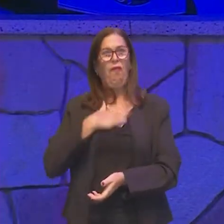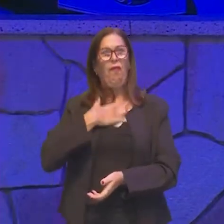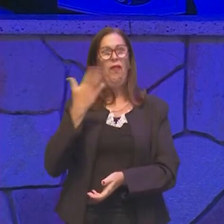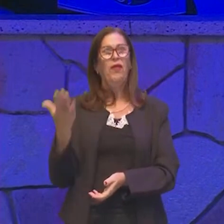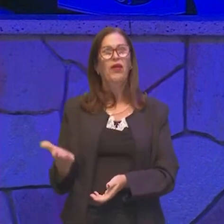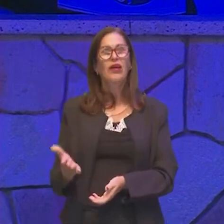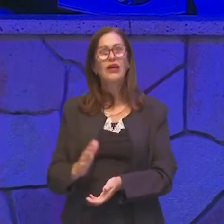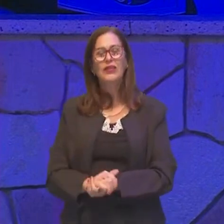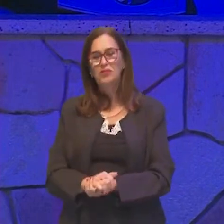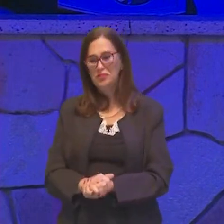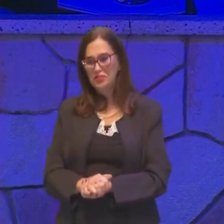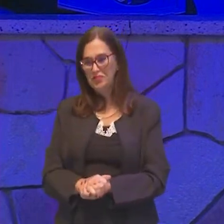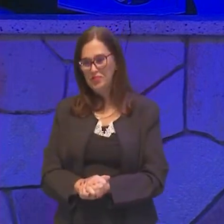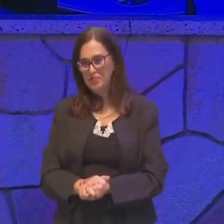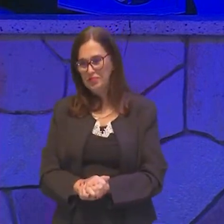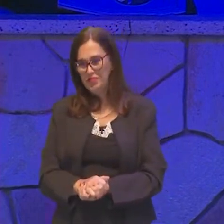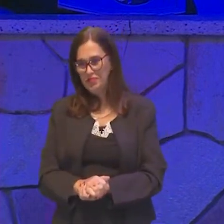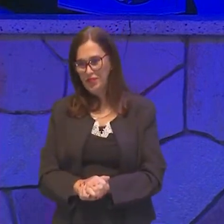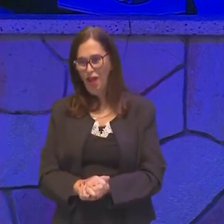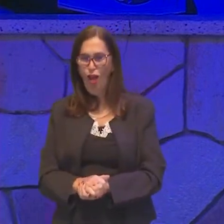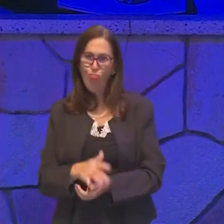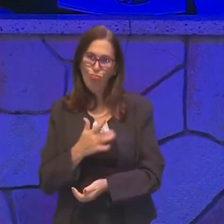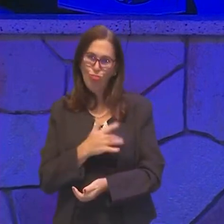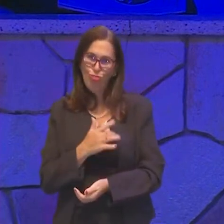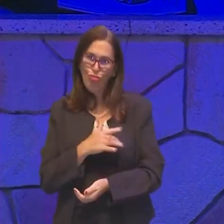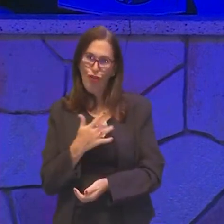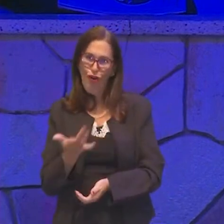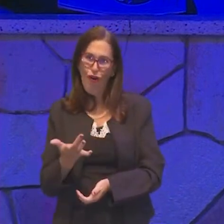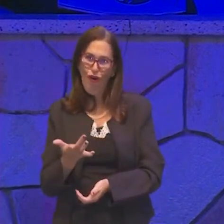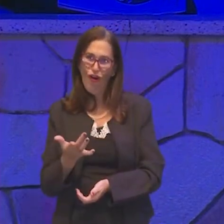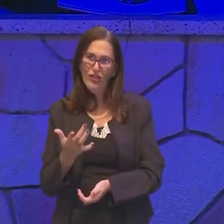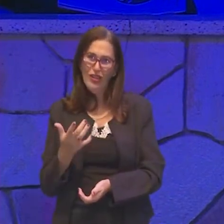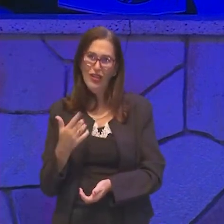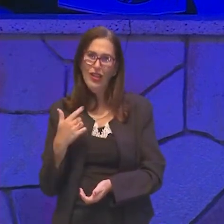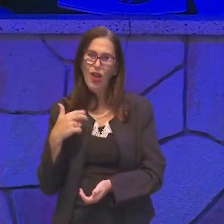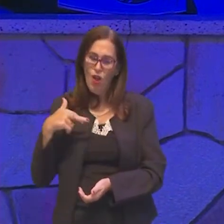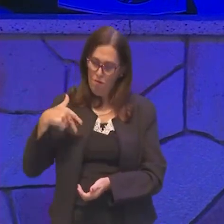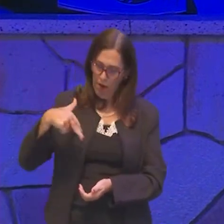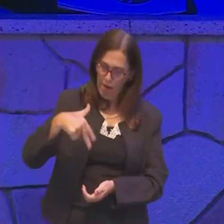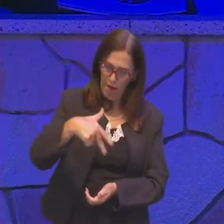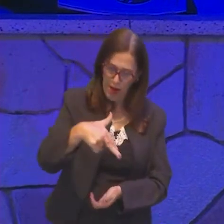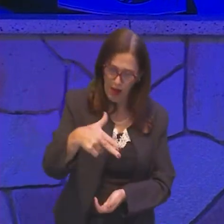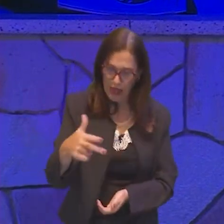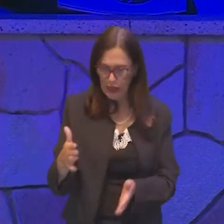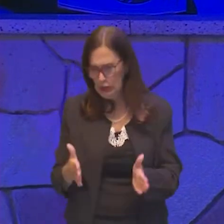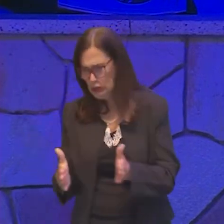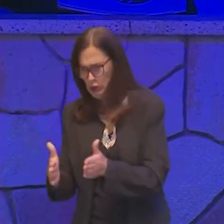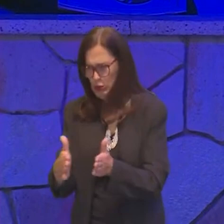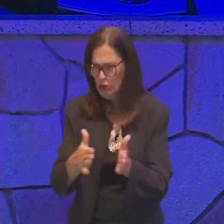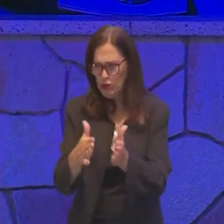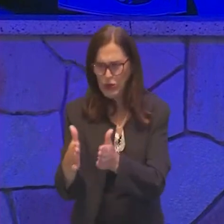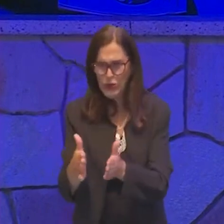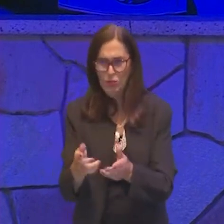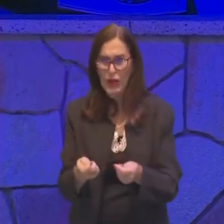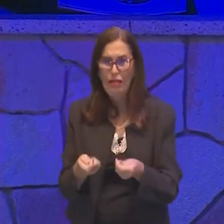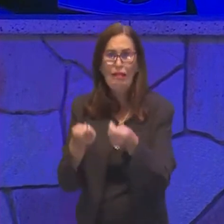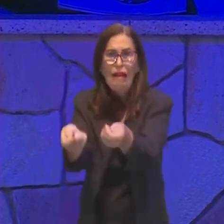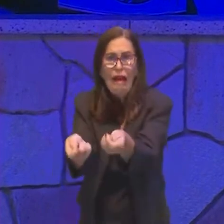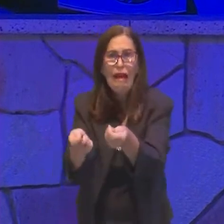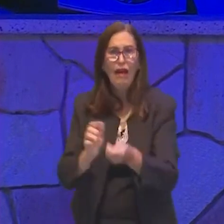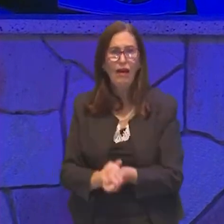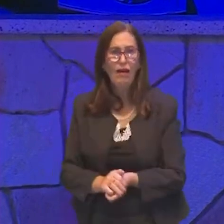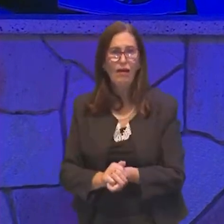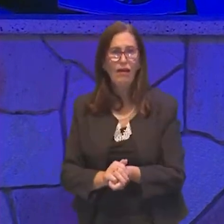pena do empregador, não. O camarada anda, pega uma estrada de chão e vai lá para entregar